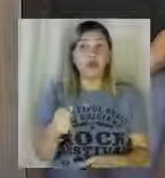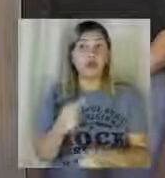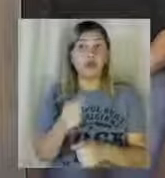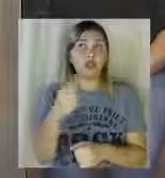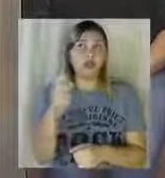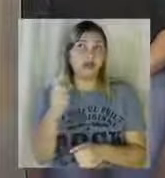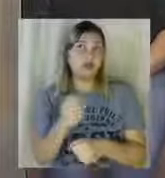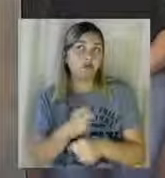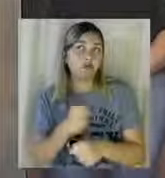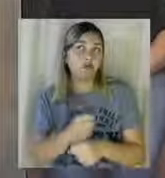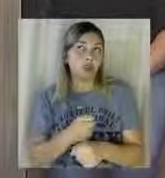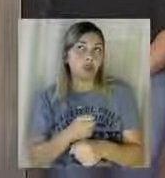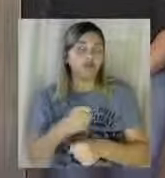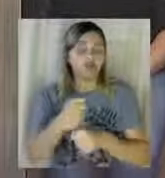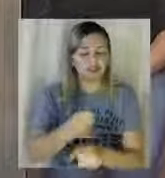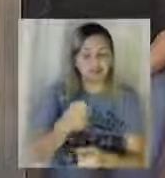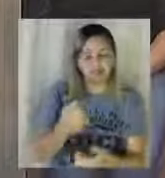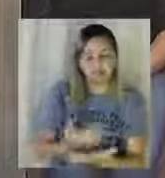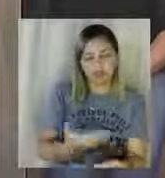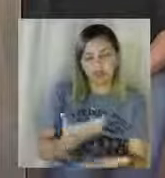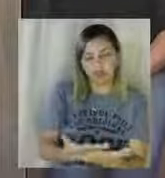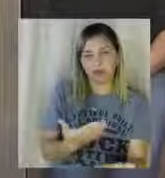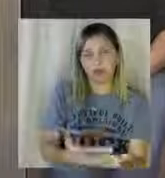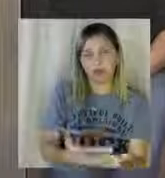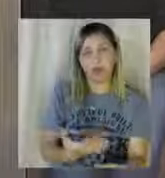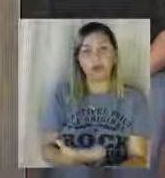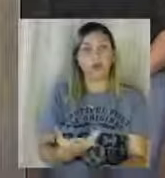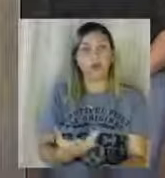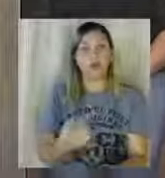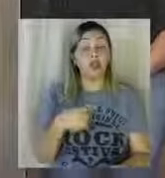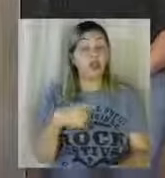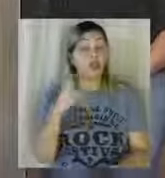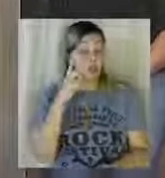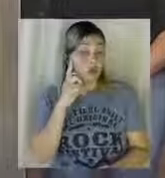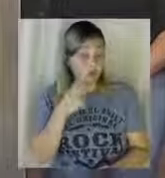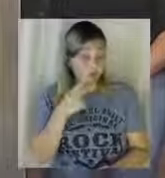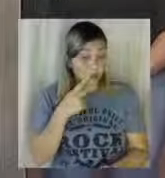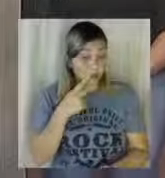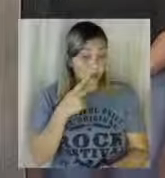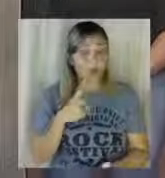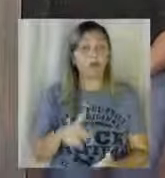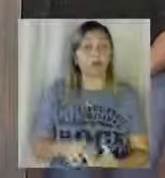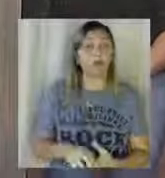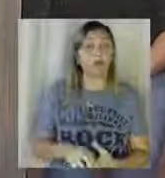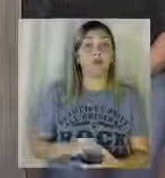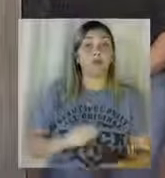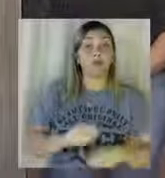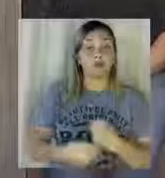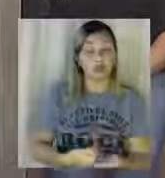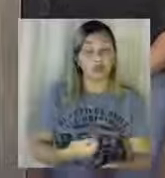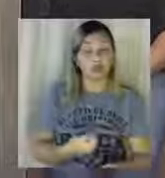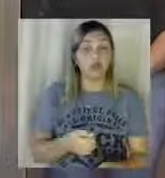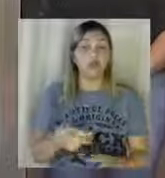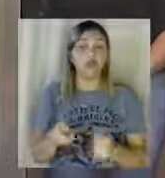me desenvolver. Eu sou surda, sei sinais, verbos.